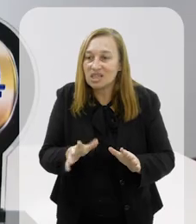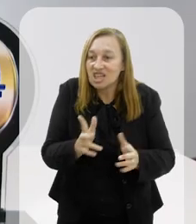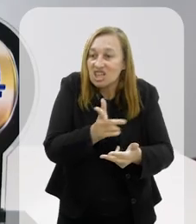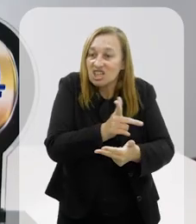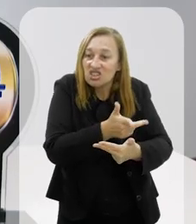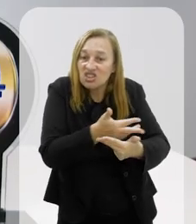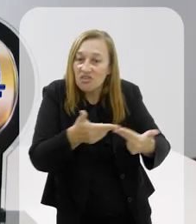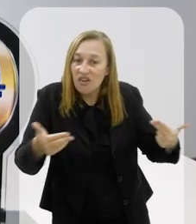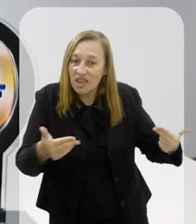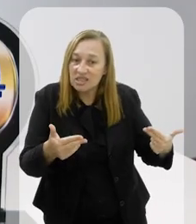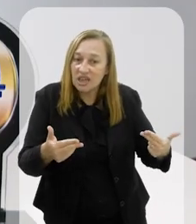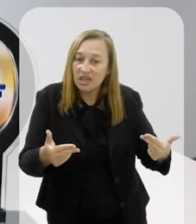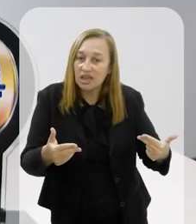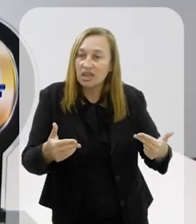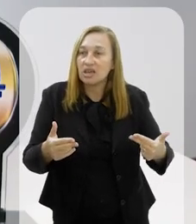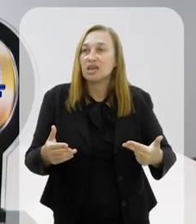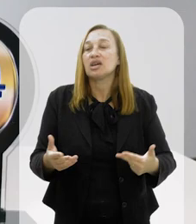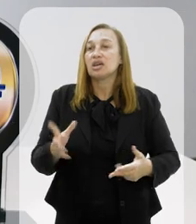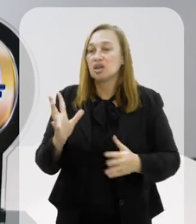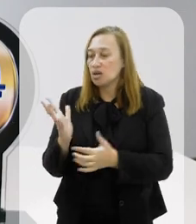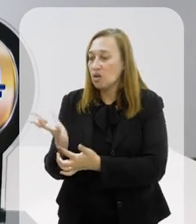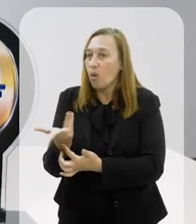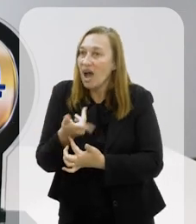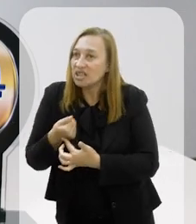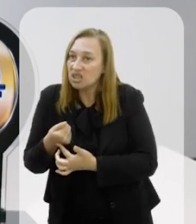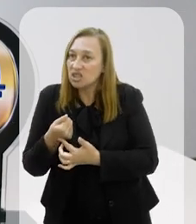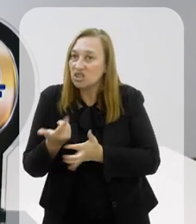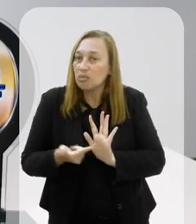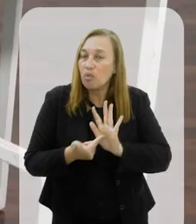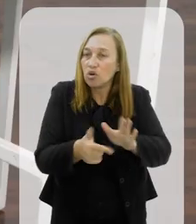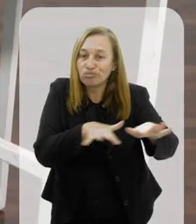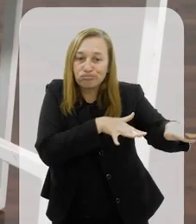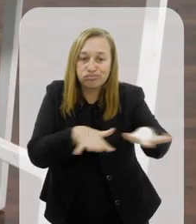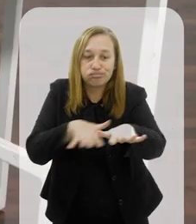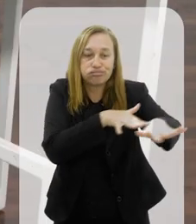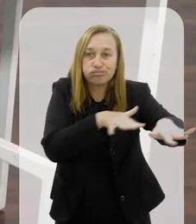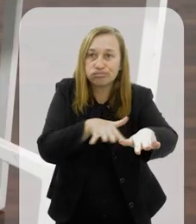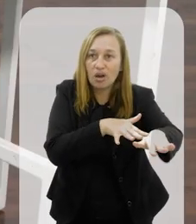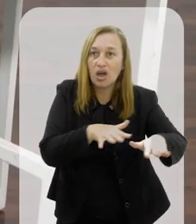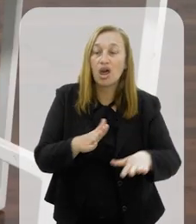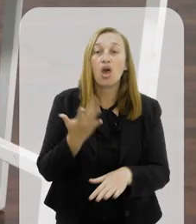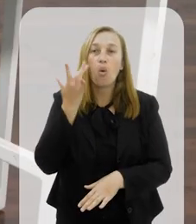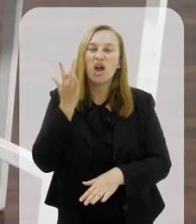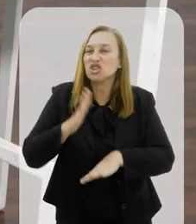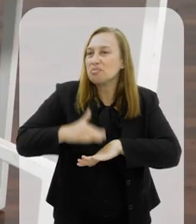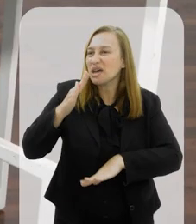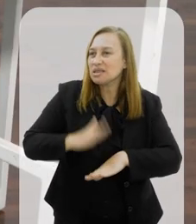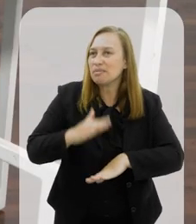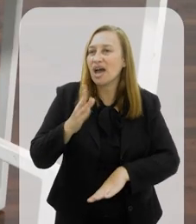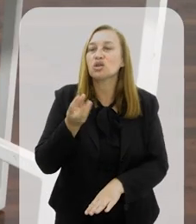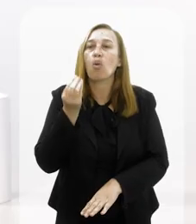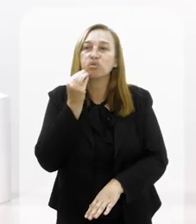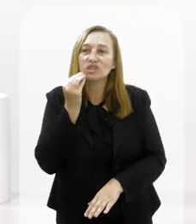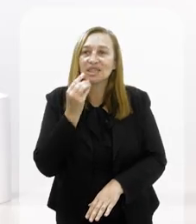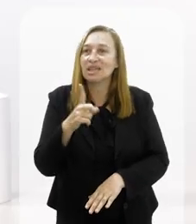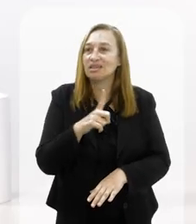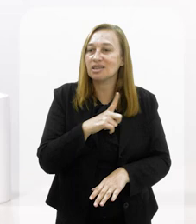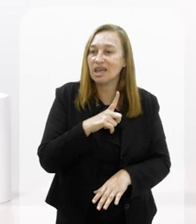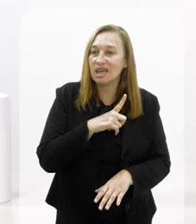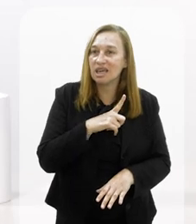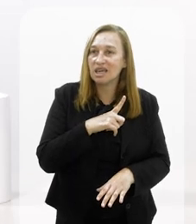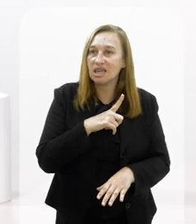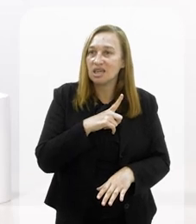cíclica que o artístico traz pro Desfile concordo e acho que eh cada vez mais a gente tá tendo a